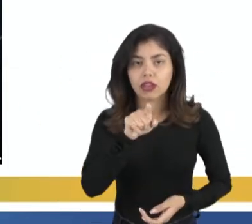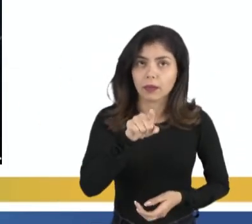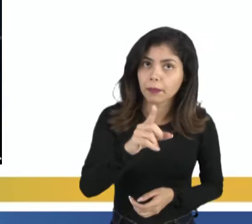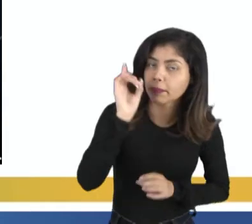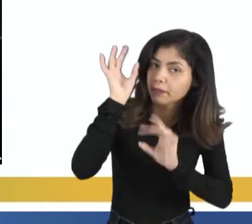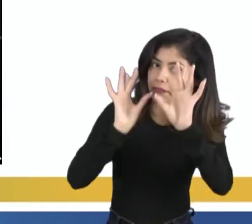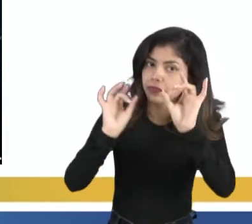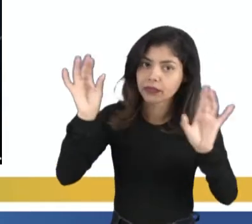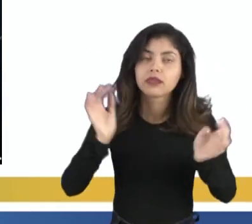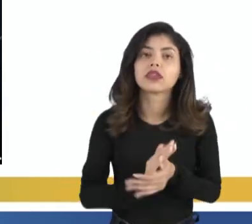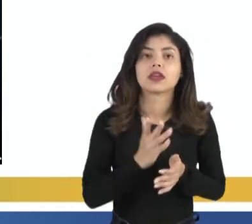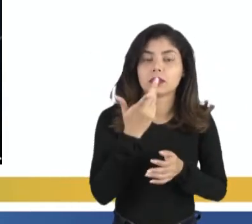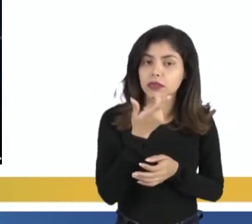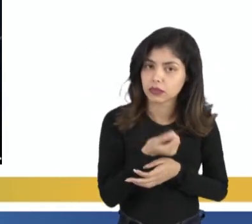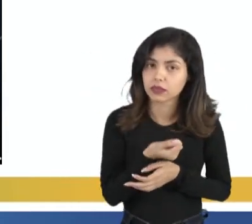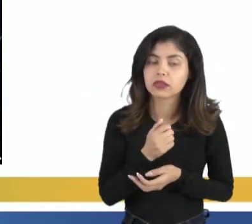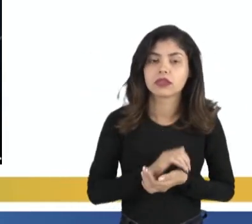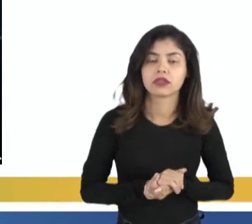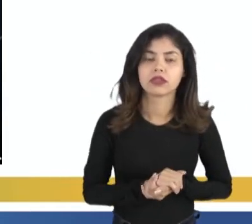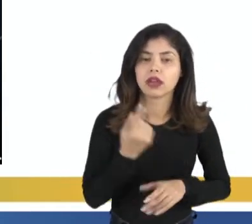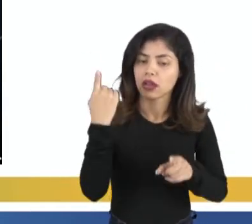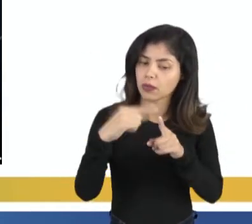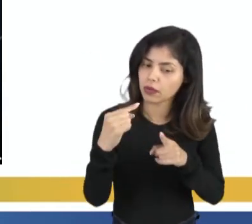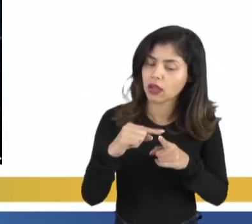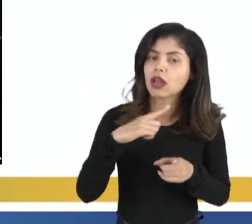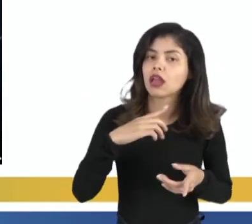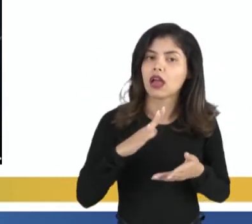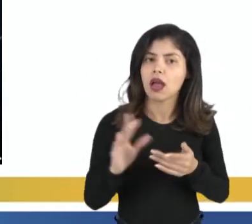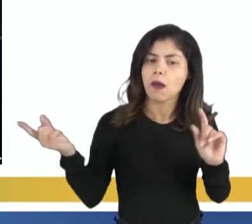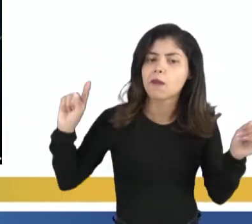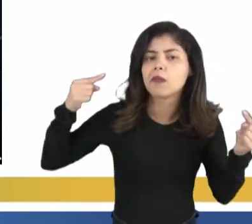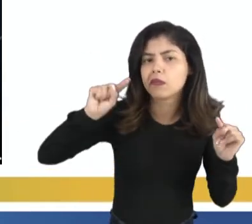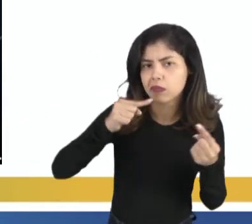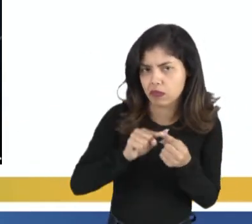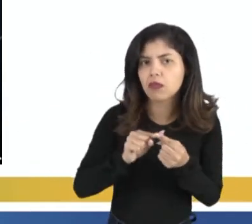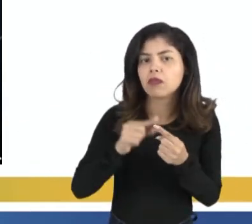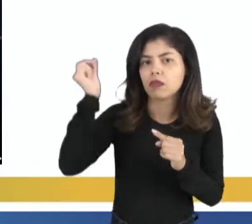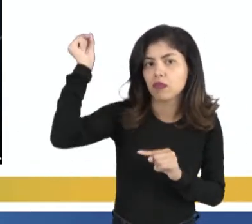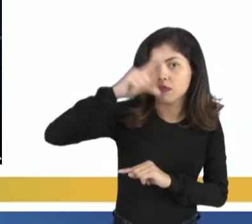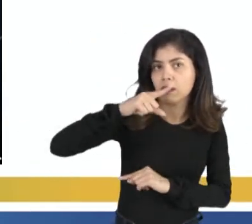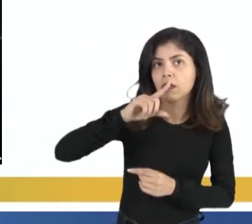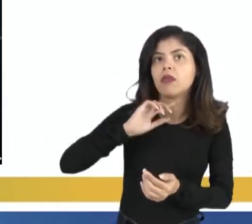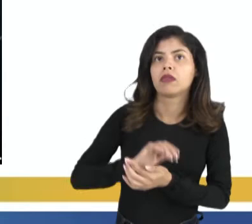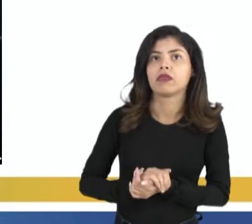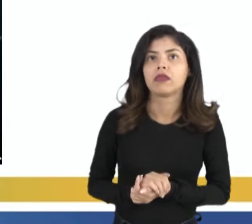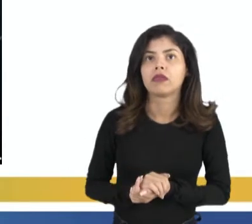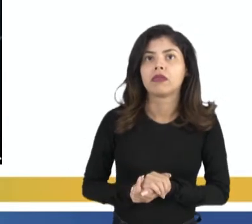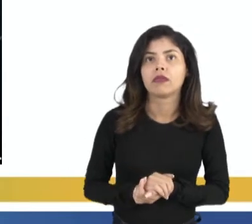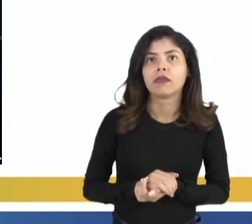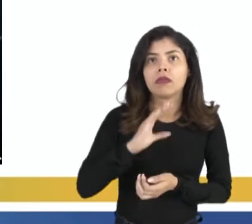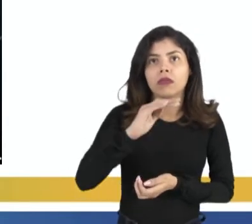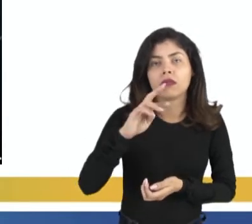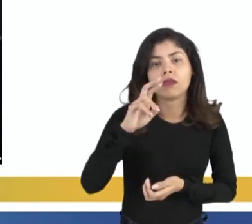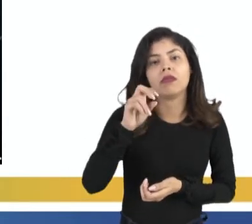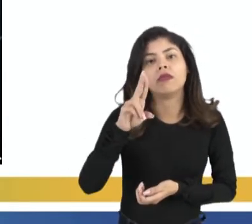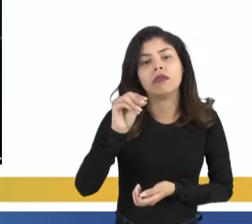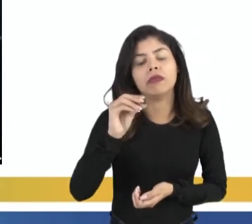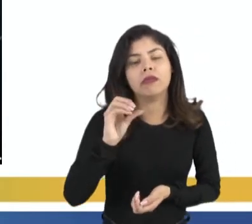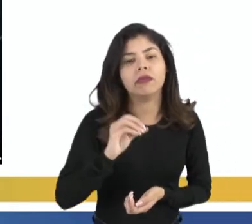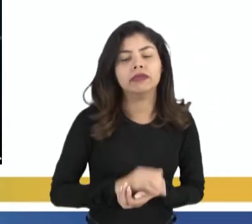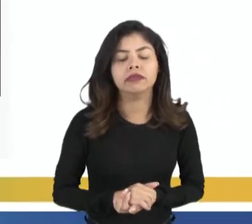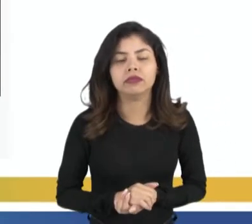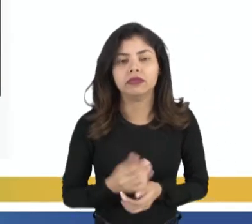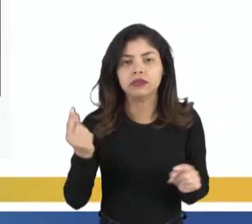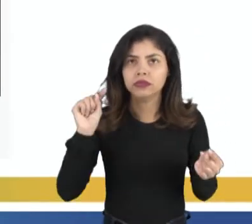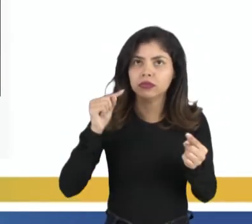essa aí é em nome bonitinho porque ela tá mais próxima do sol na constelação de Centauro então por isso que ela levou esse nome